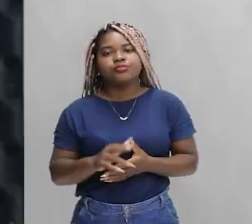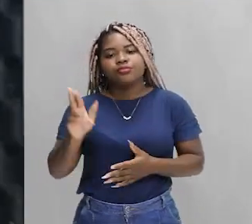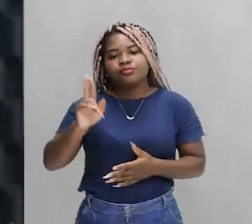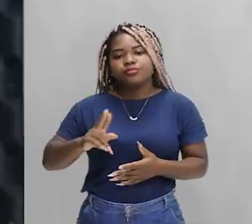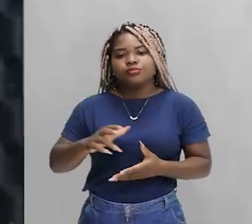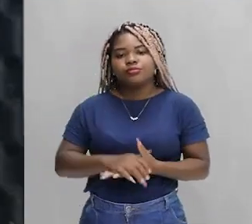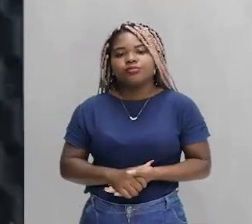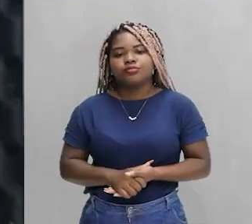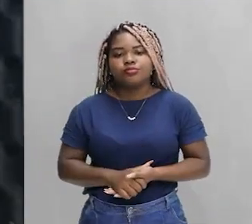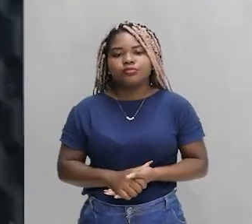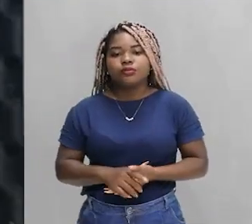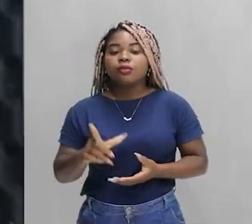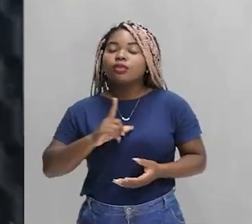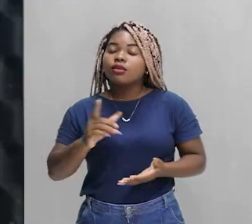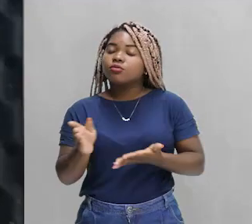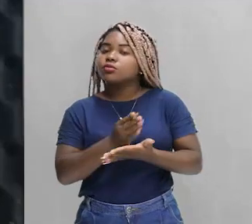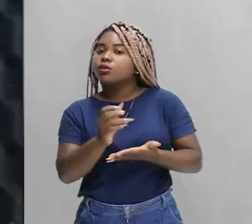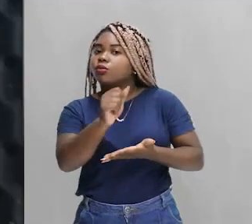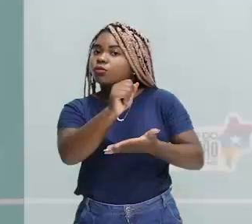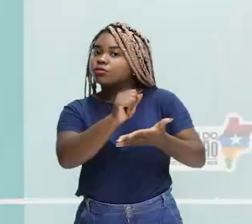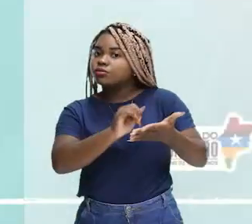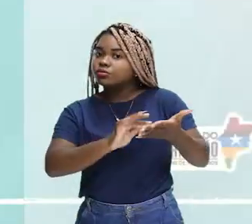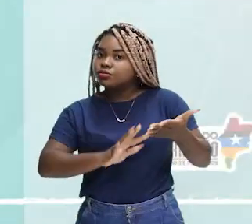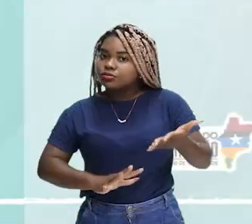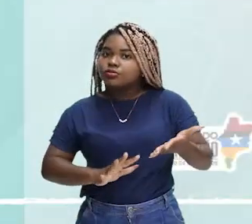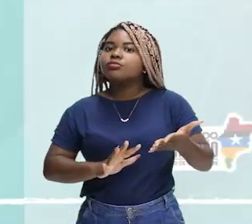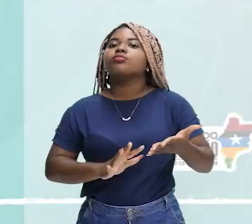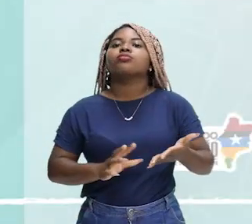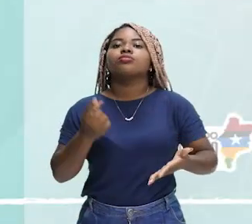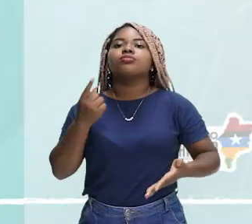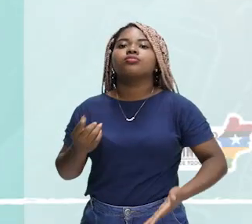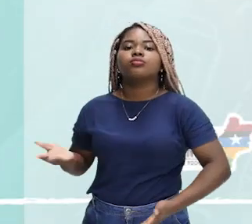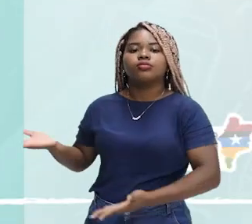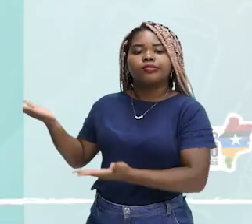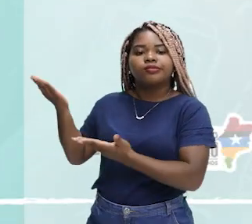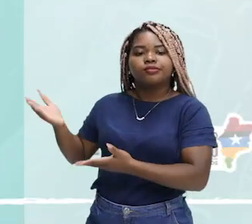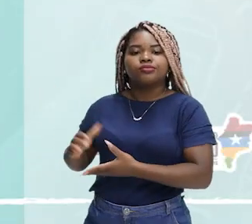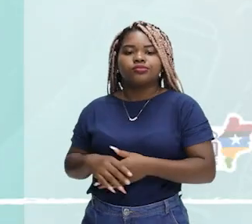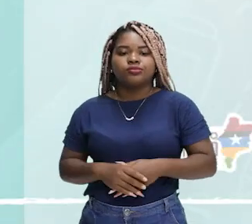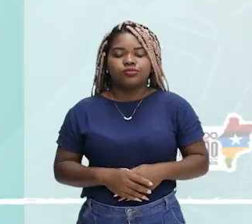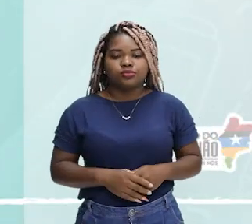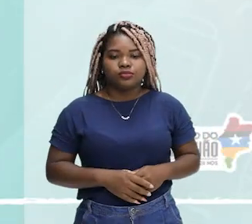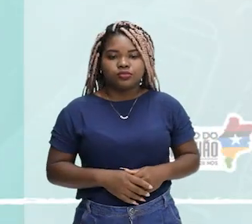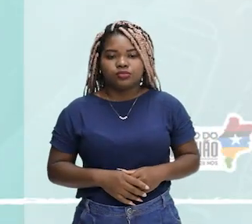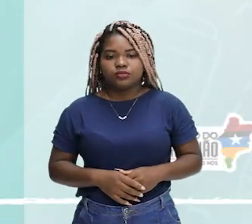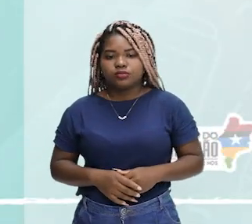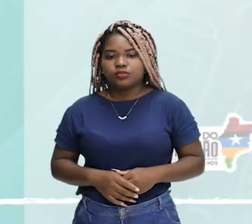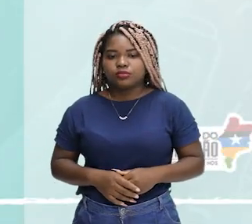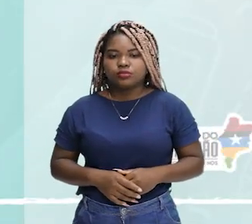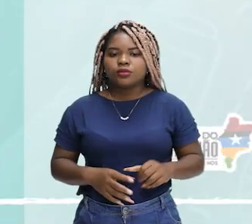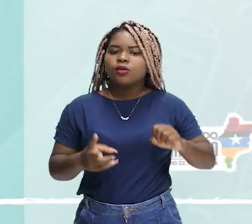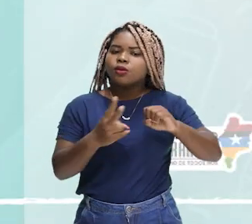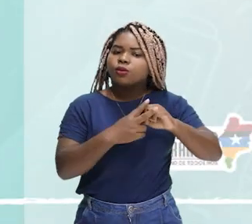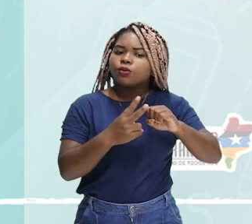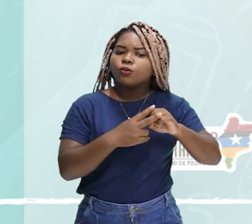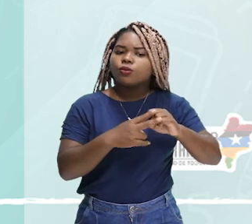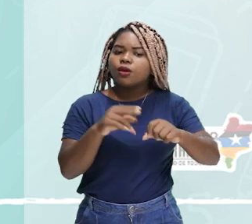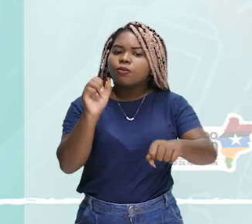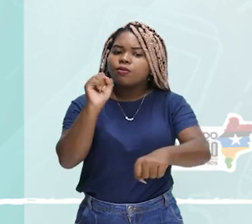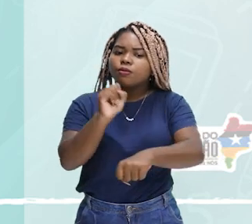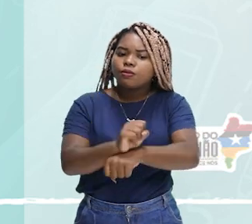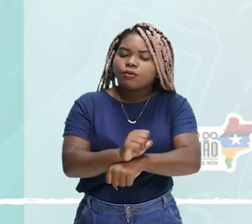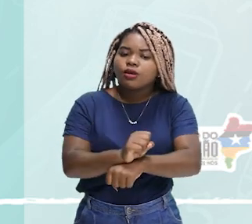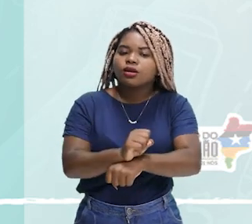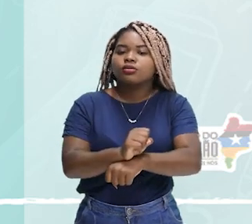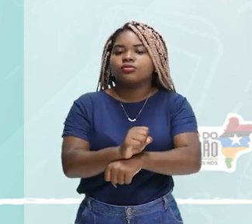utilizar. Então, vamos ver aqui alguns exercícios. Vamos lá. Número 1. O verbo parar, quando